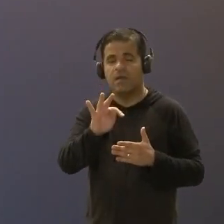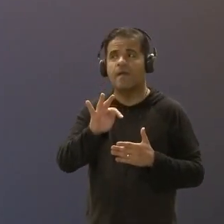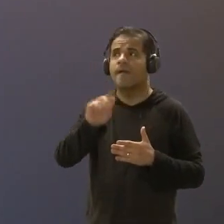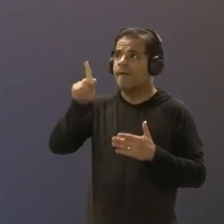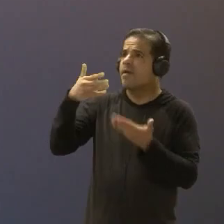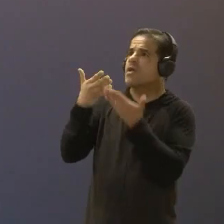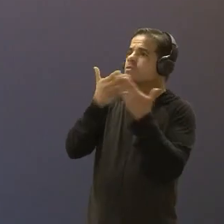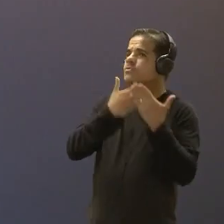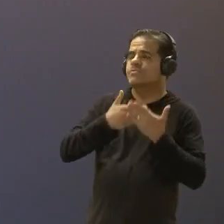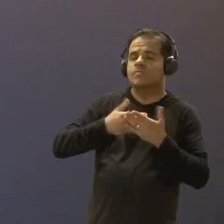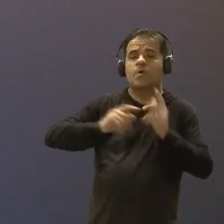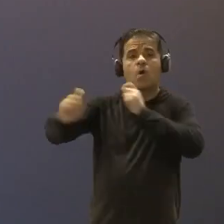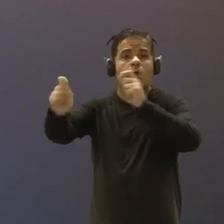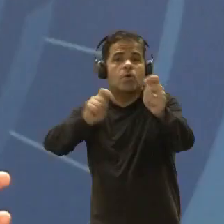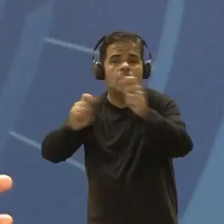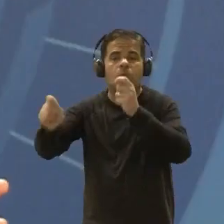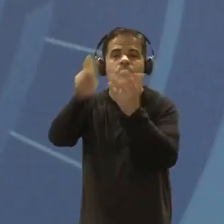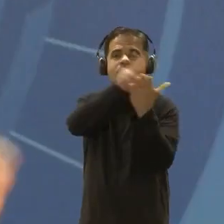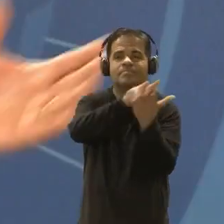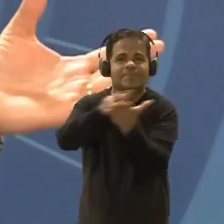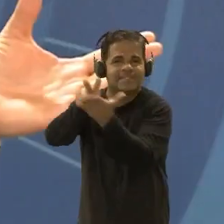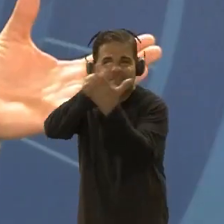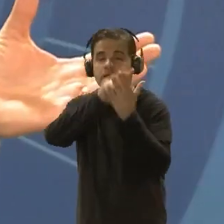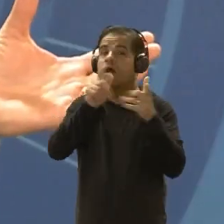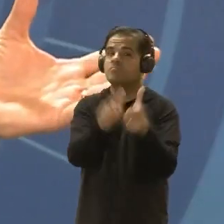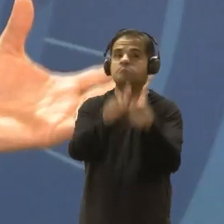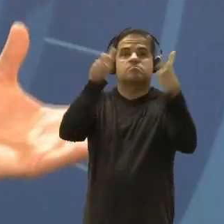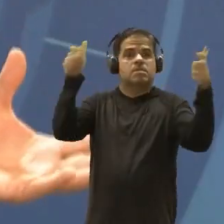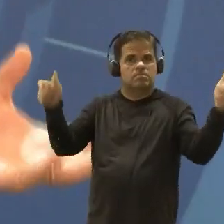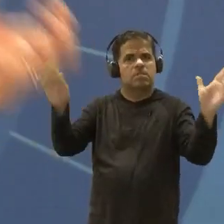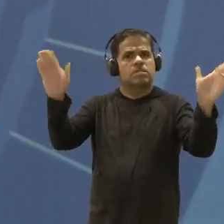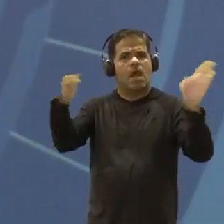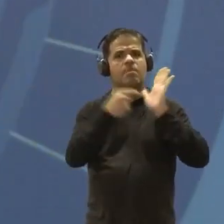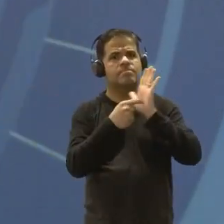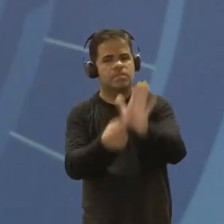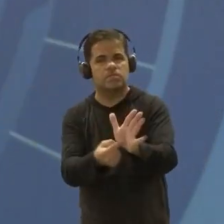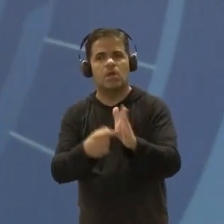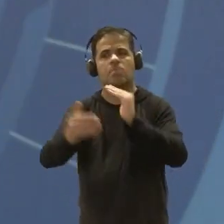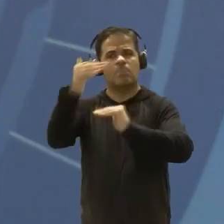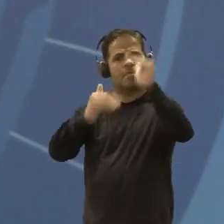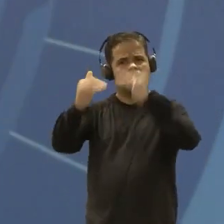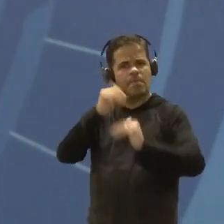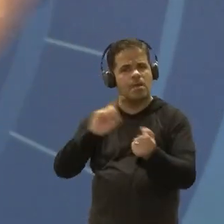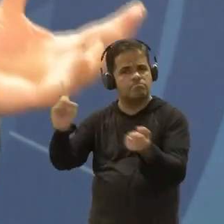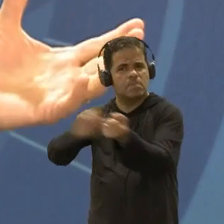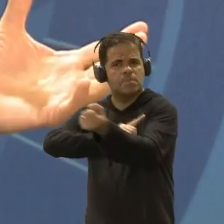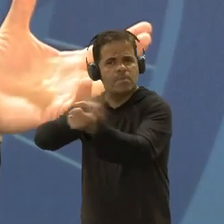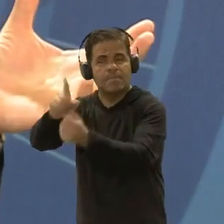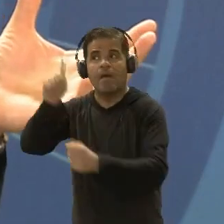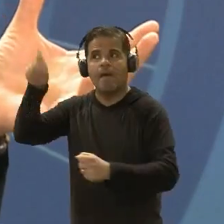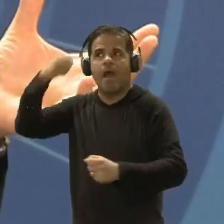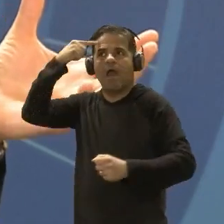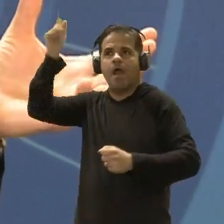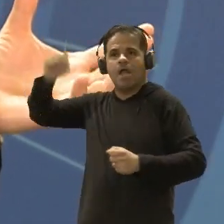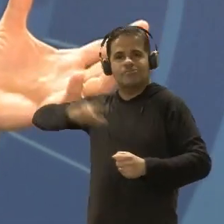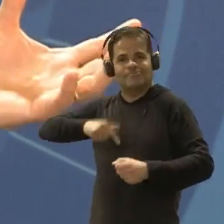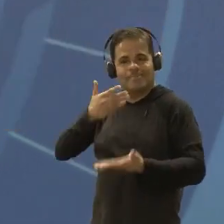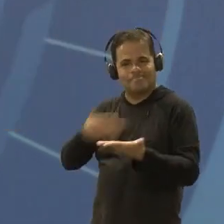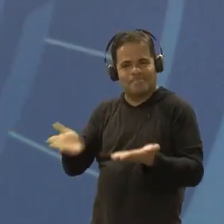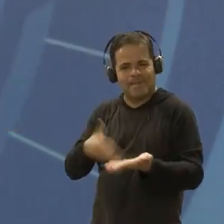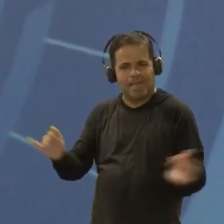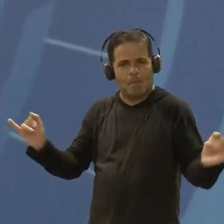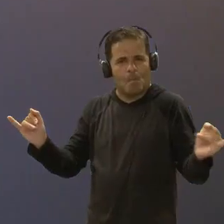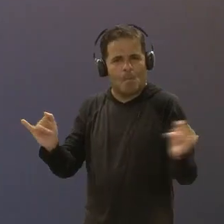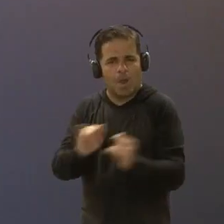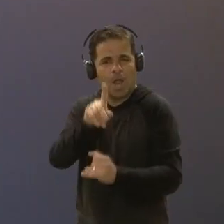que controlou os pacientes com diabetes, e a maioria deles apresentou uma reversão do diabetes quando eles tinham uma perda de peso